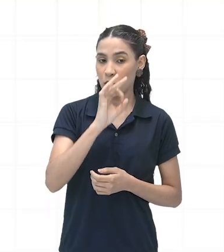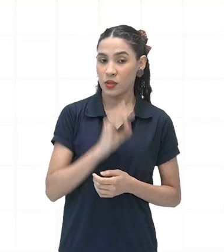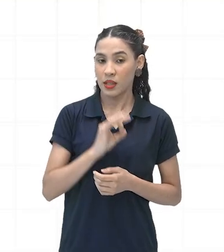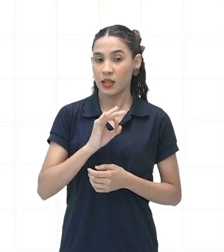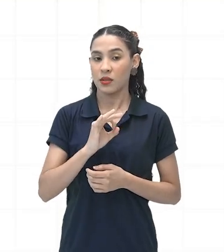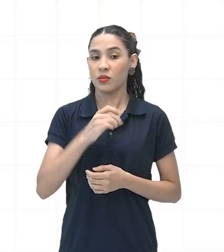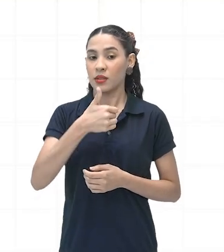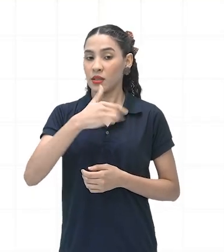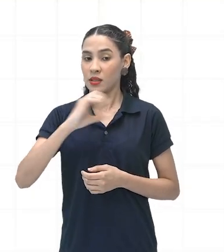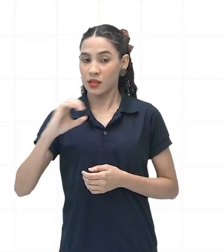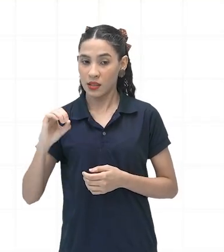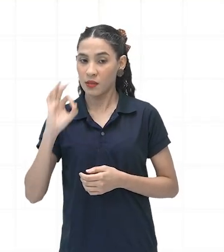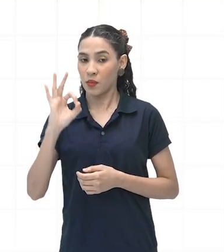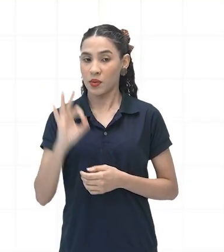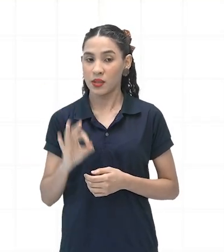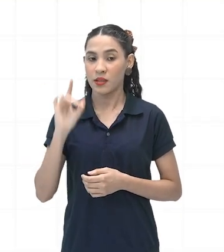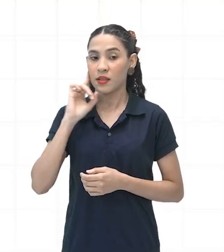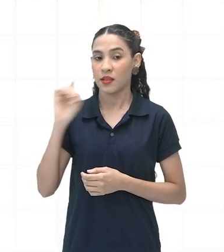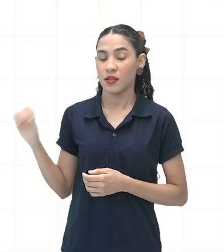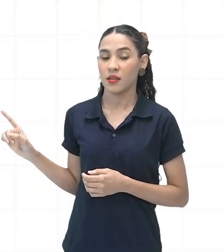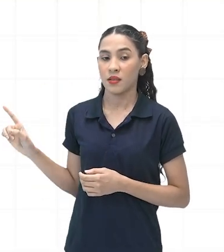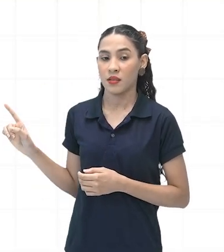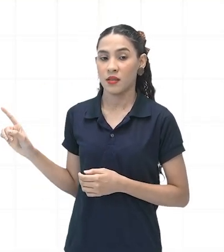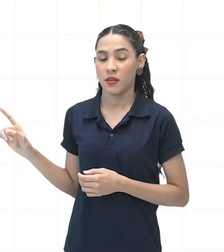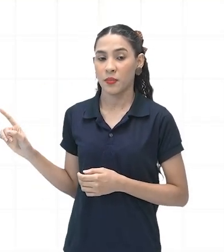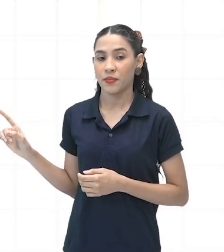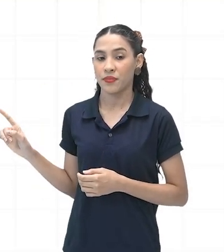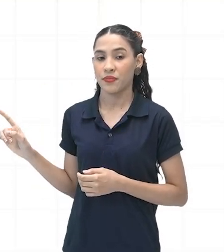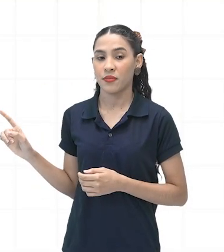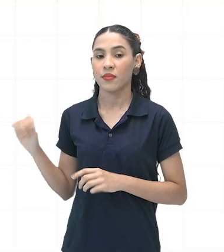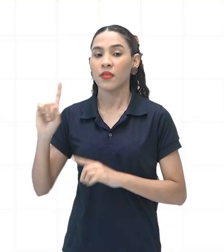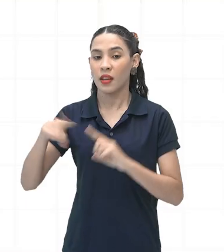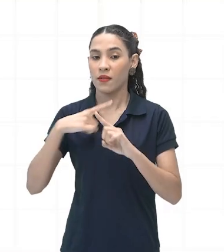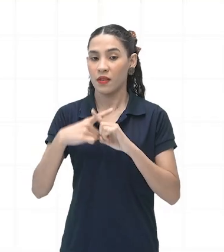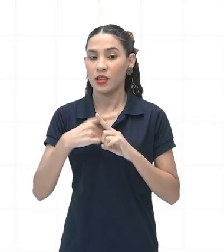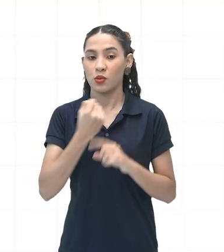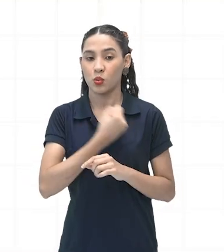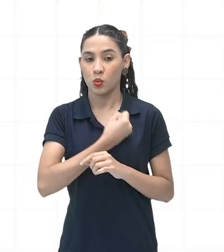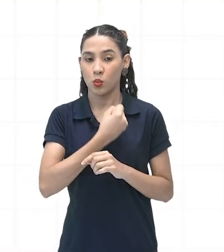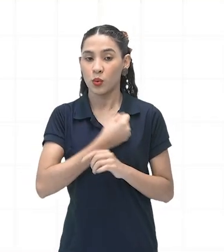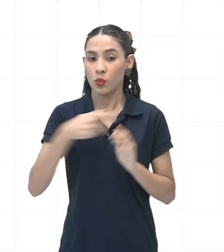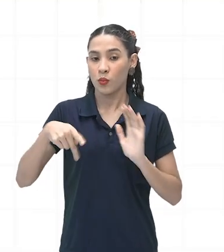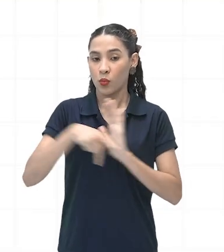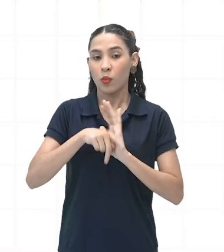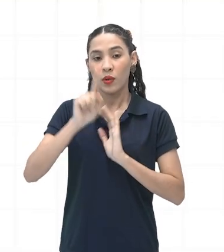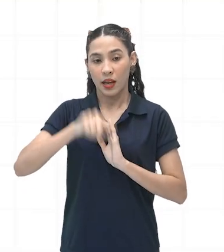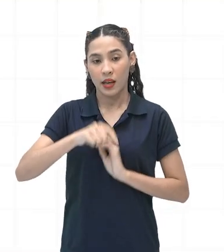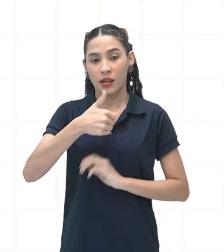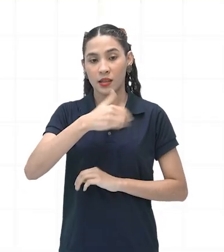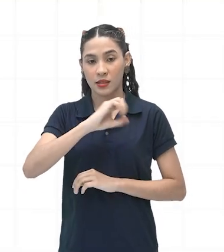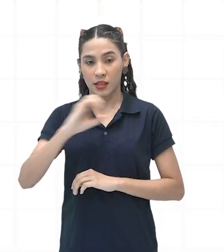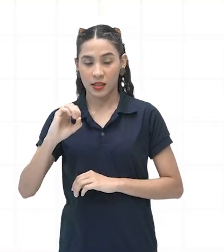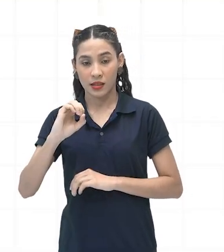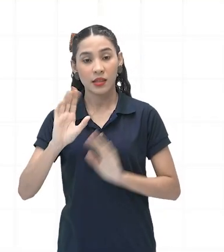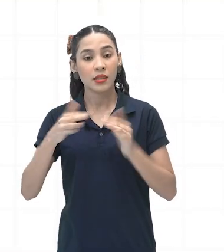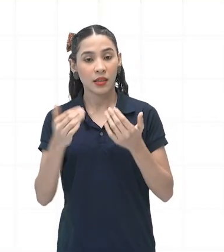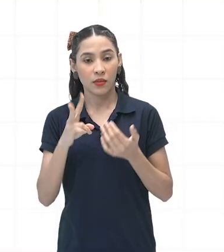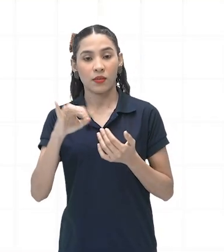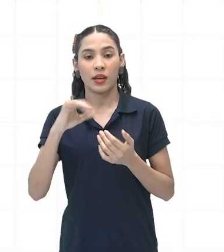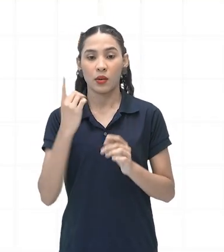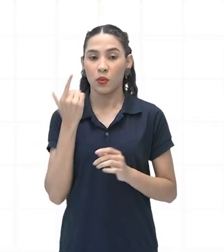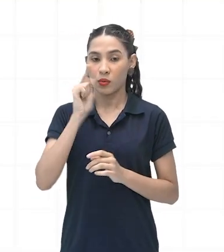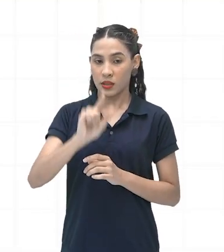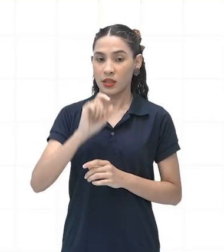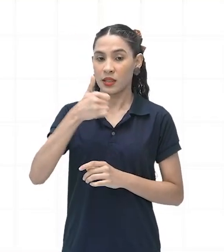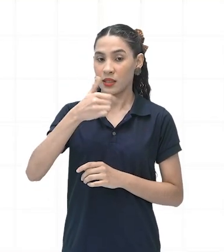10 de 100%, 10% de desconto, vezes o valor original, que é 100. Então, ele vai